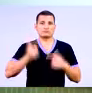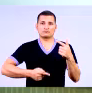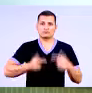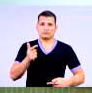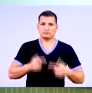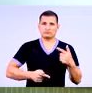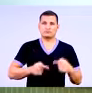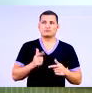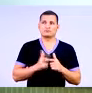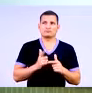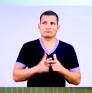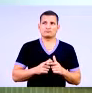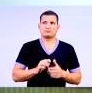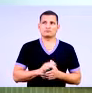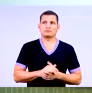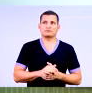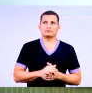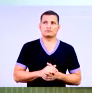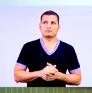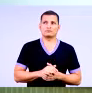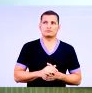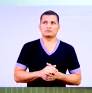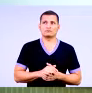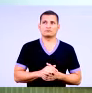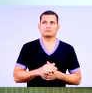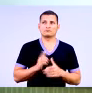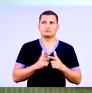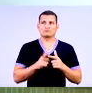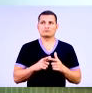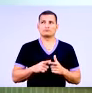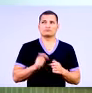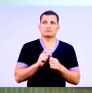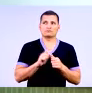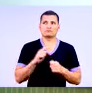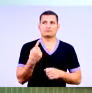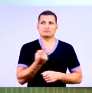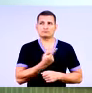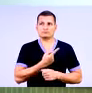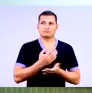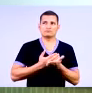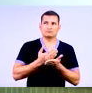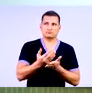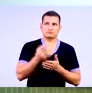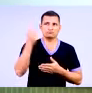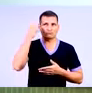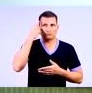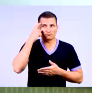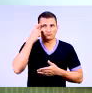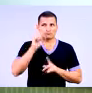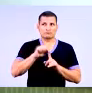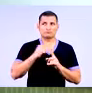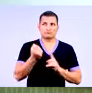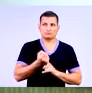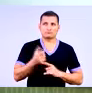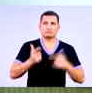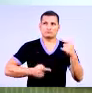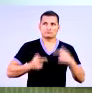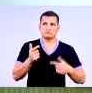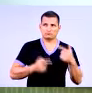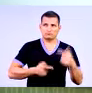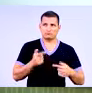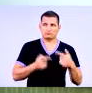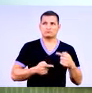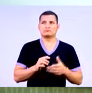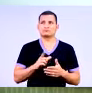nós passamos a pensar na sociedade e nas políticas públicas que estão sendo